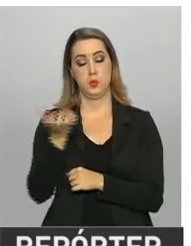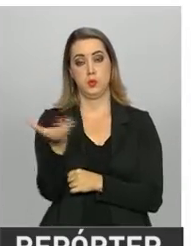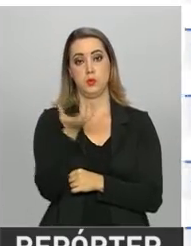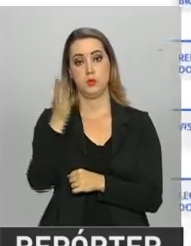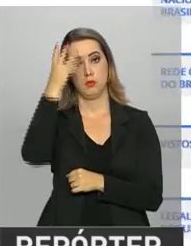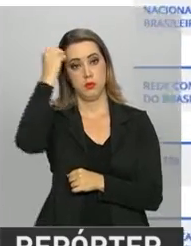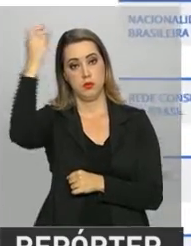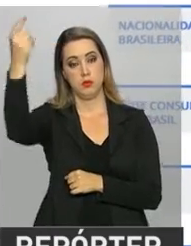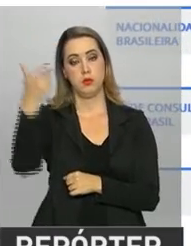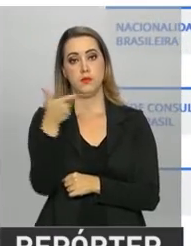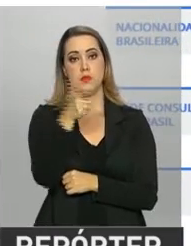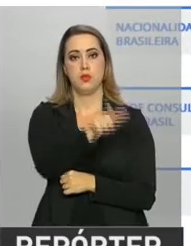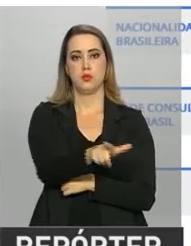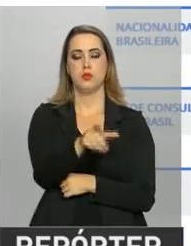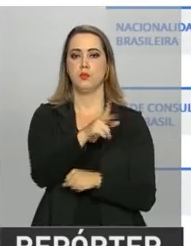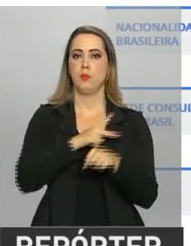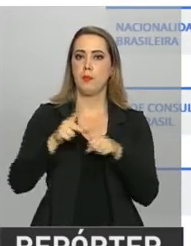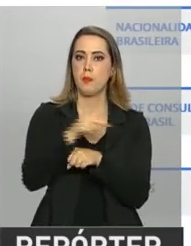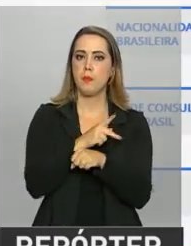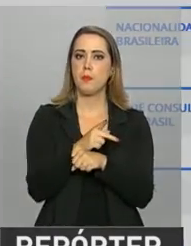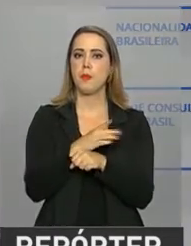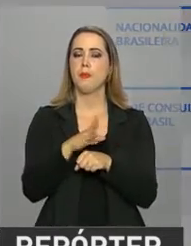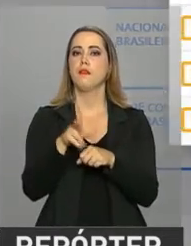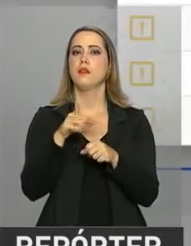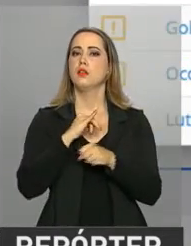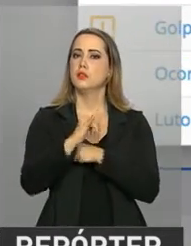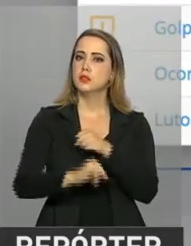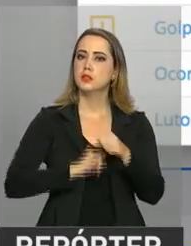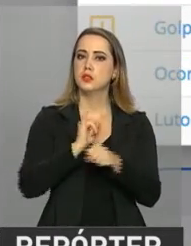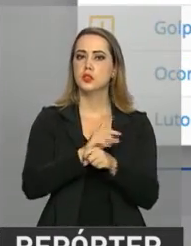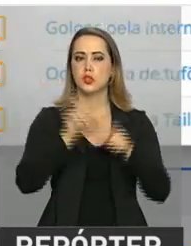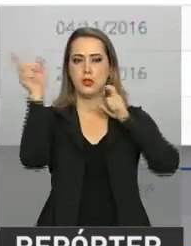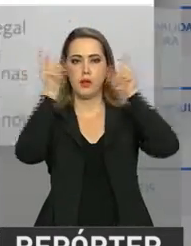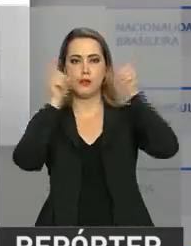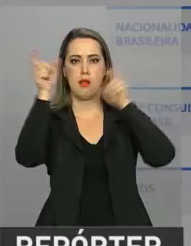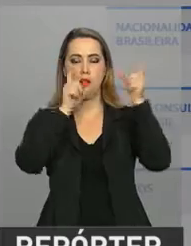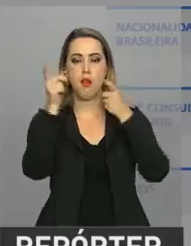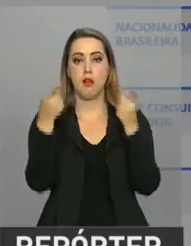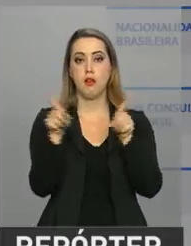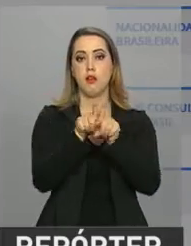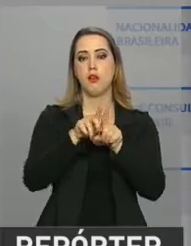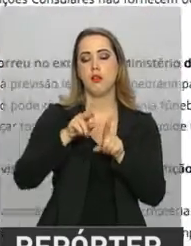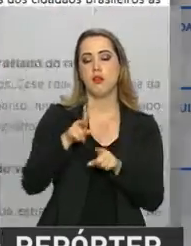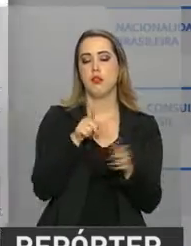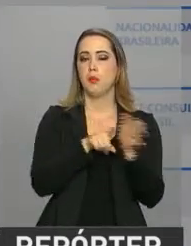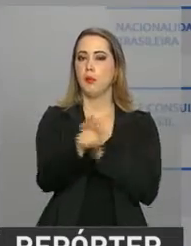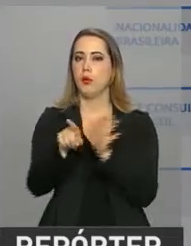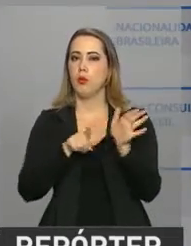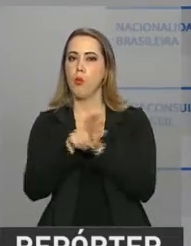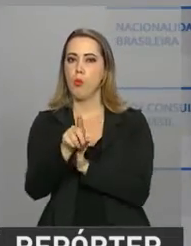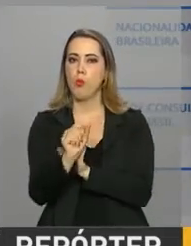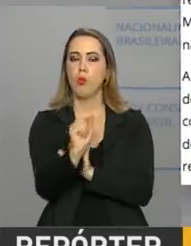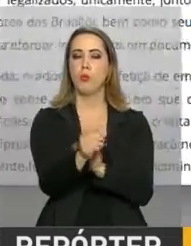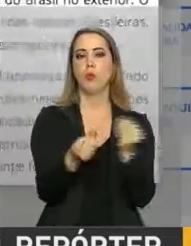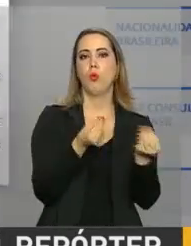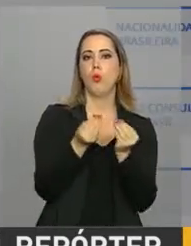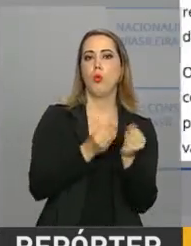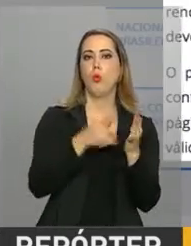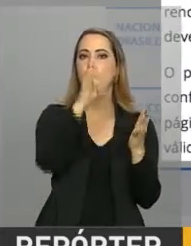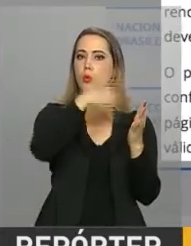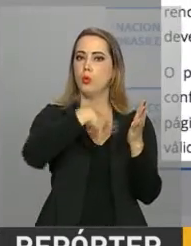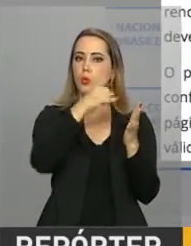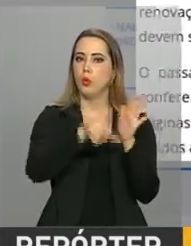exterior ou que moram em outros países. O site traz alertas consulares, perguntas frequentes, informações sobre legalização de